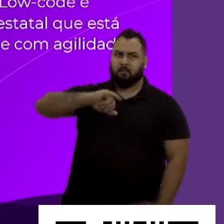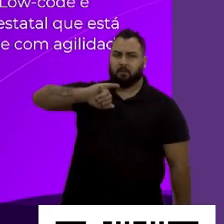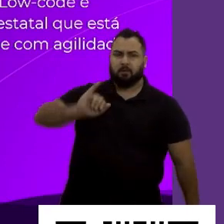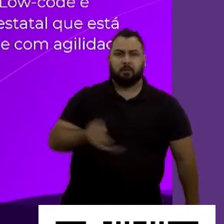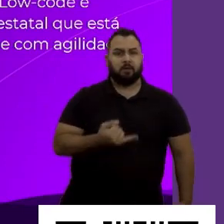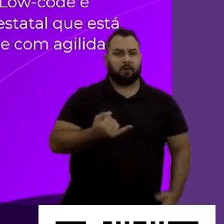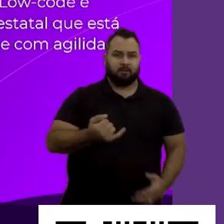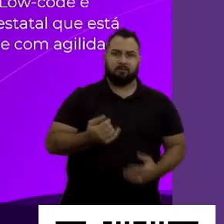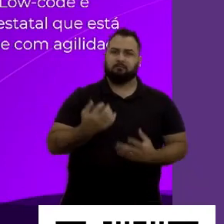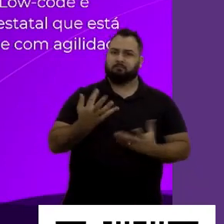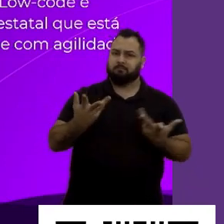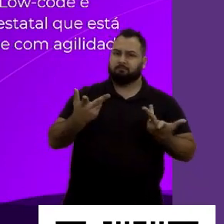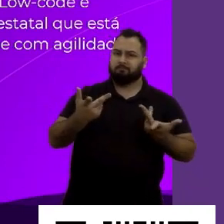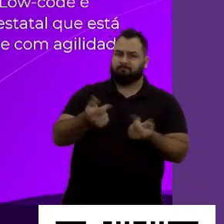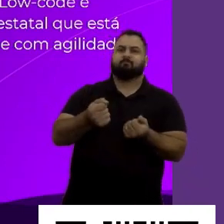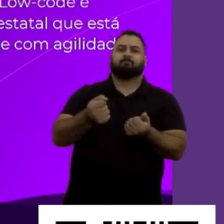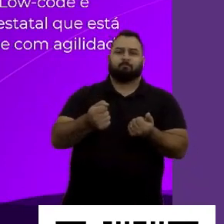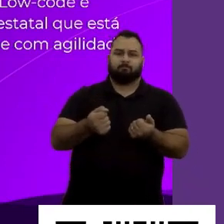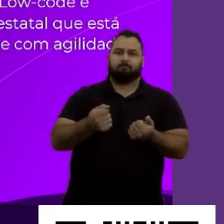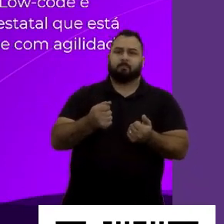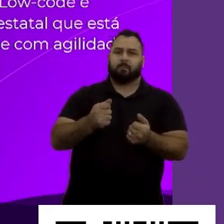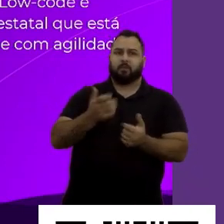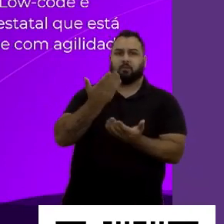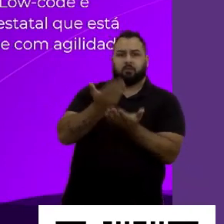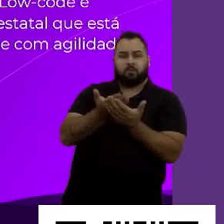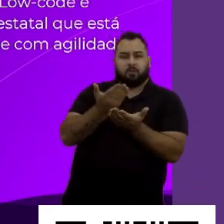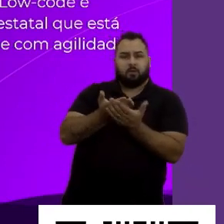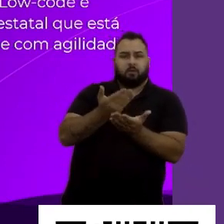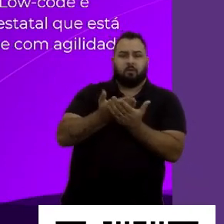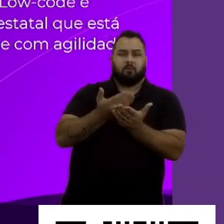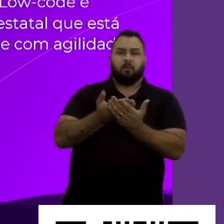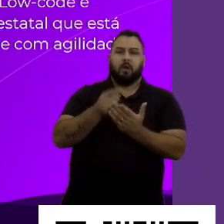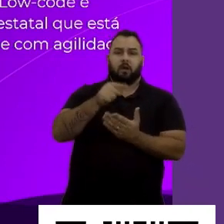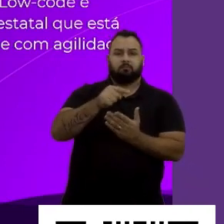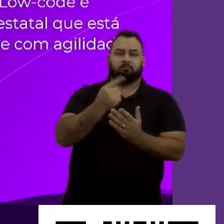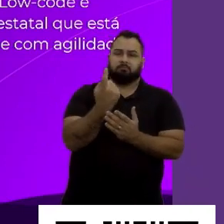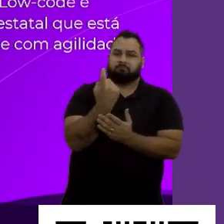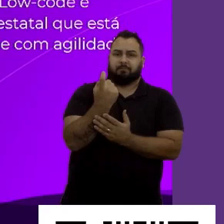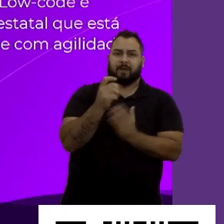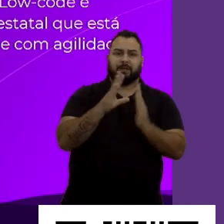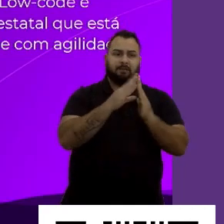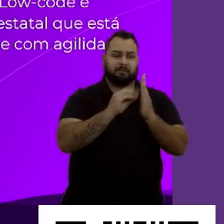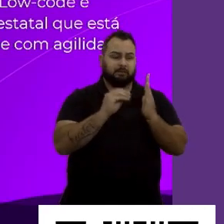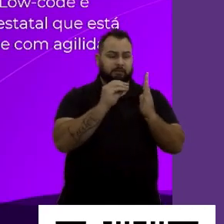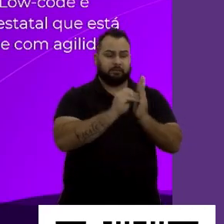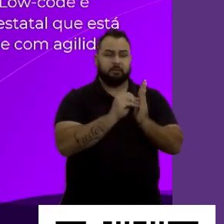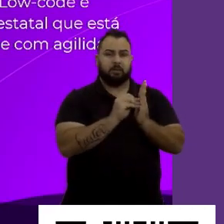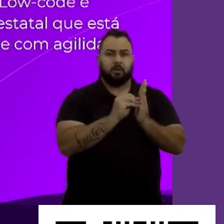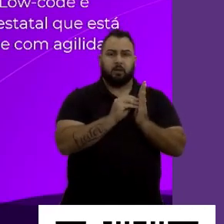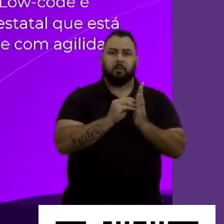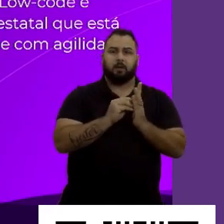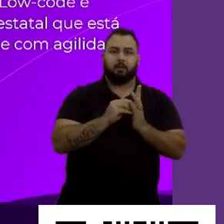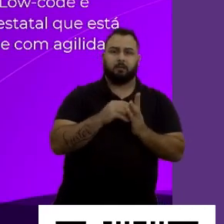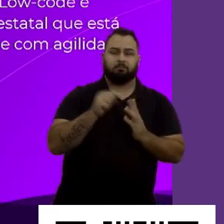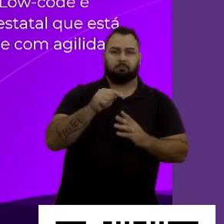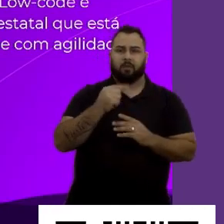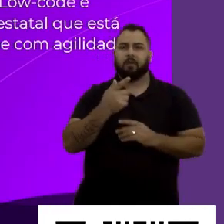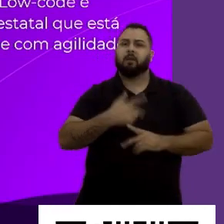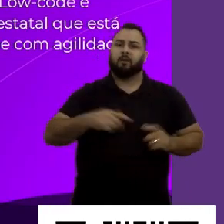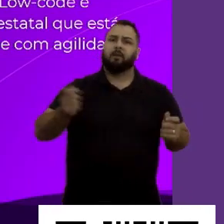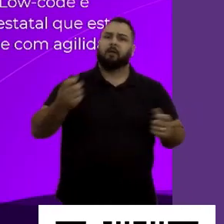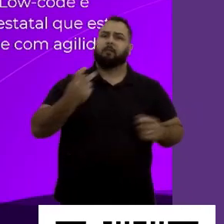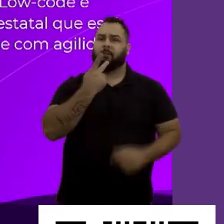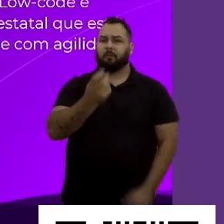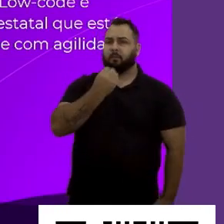custa nada estudar uma steck a mais a gente chama de uma steck a mais então vale a pena